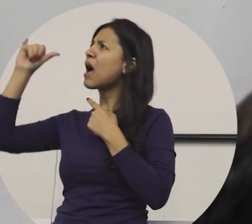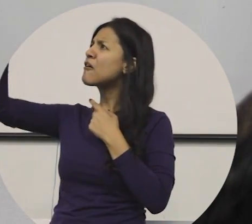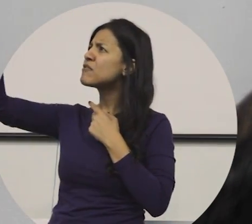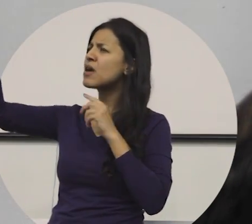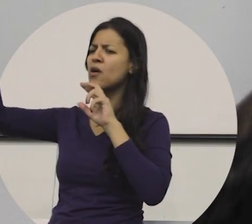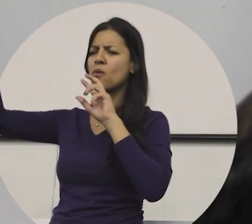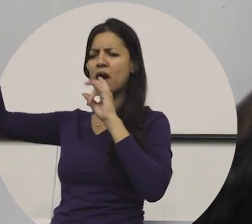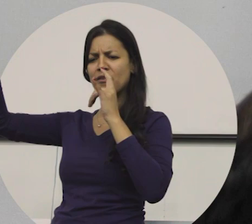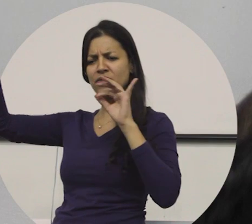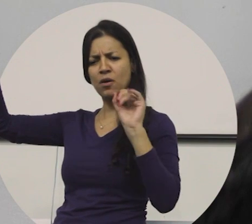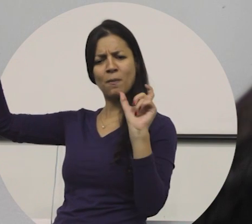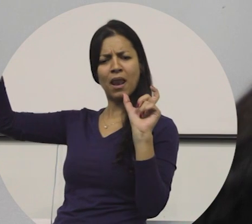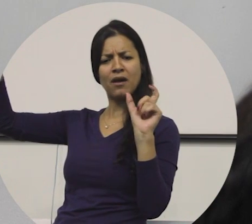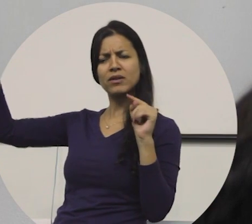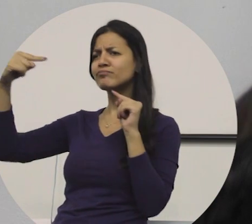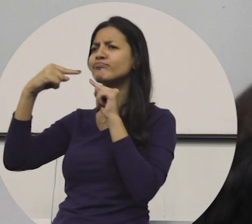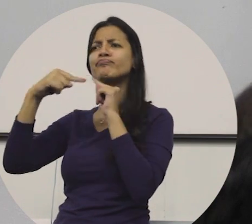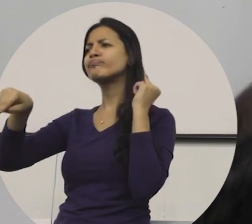né?